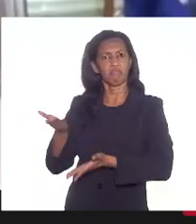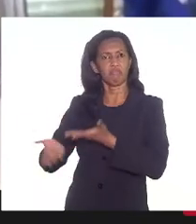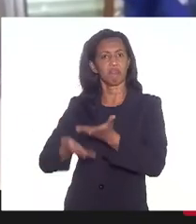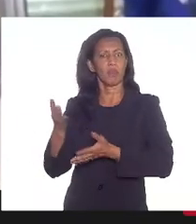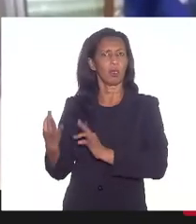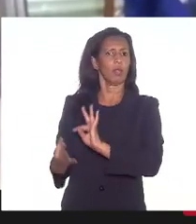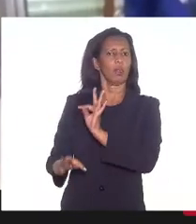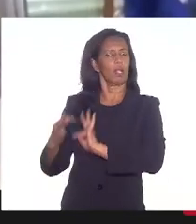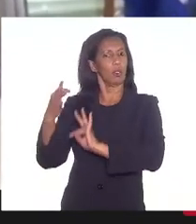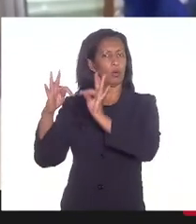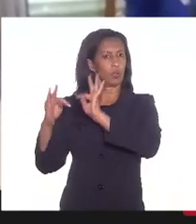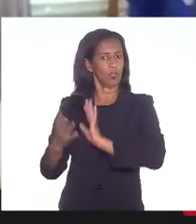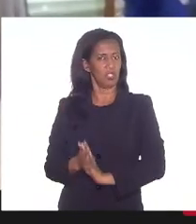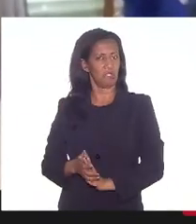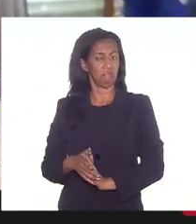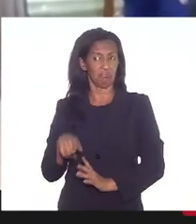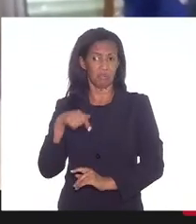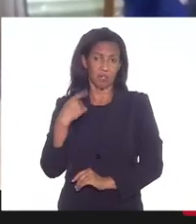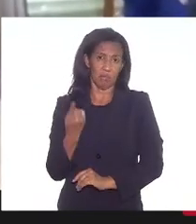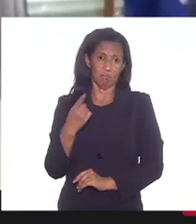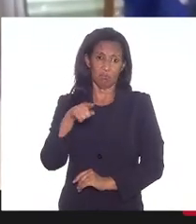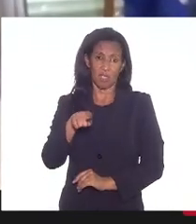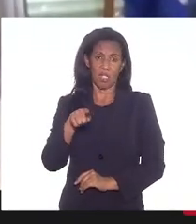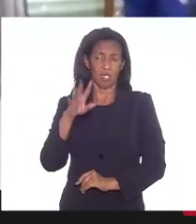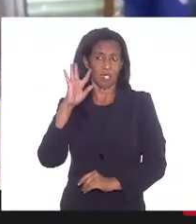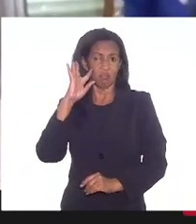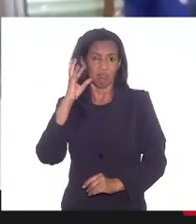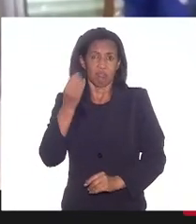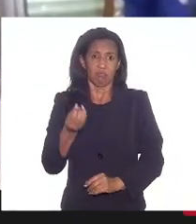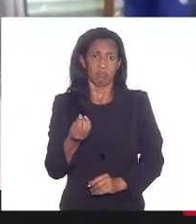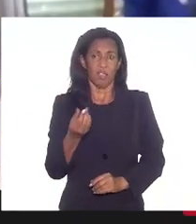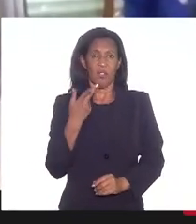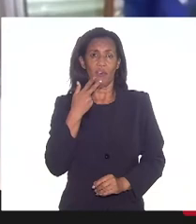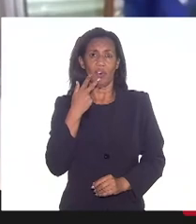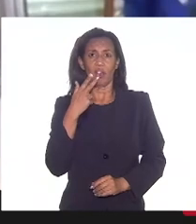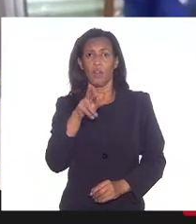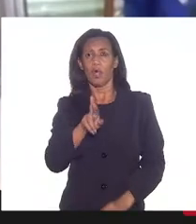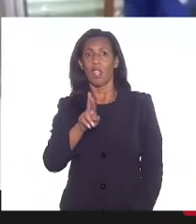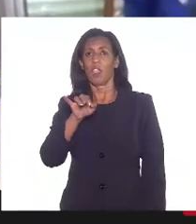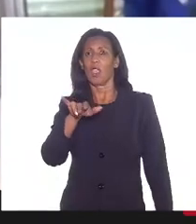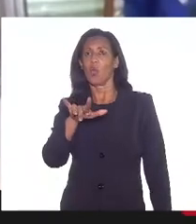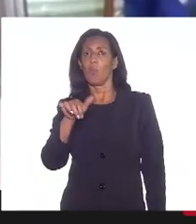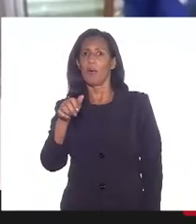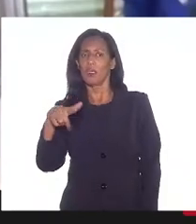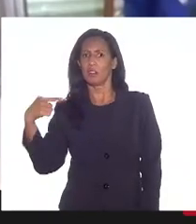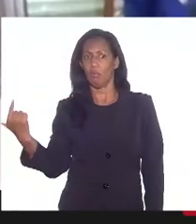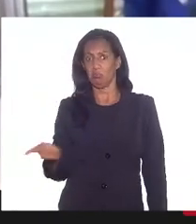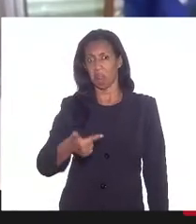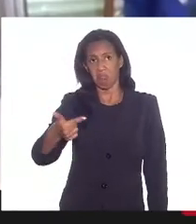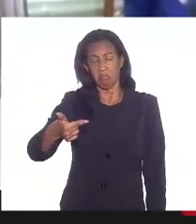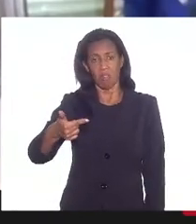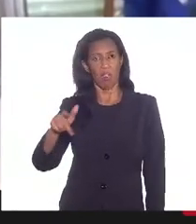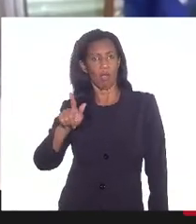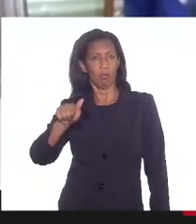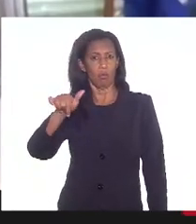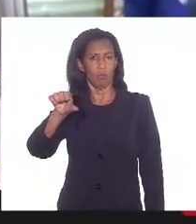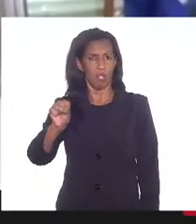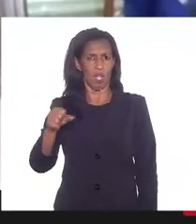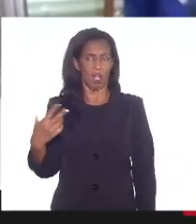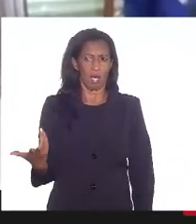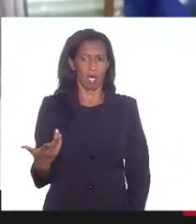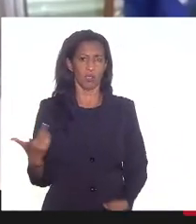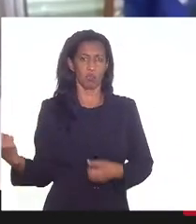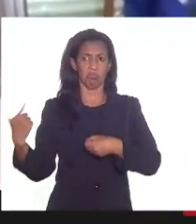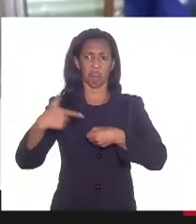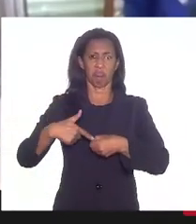Então, efetivamente, as alternativas, as soluções, a questão da chamada recuperação secundária por gás, por